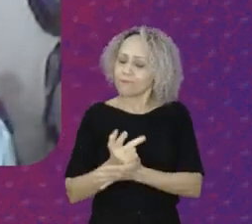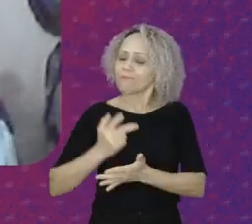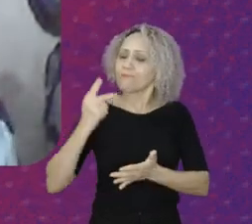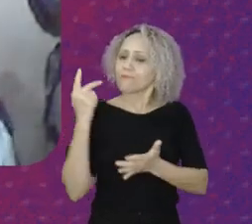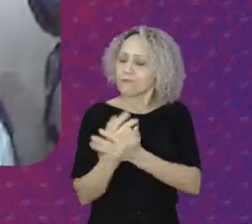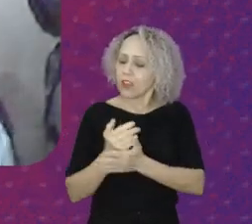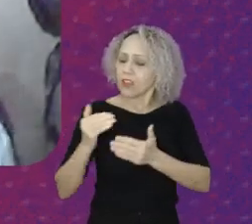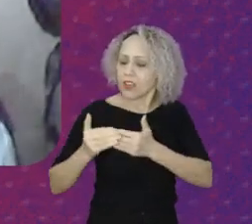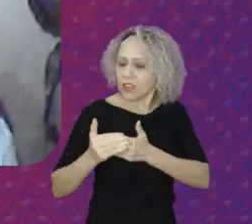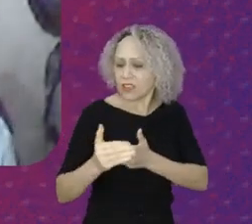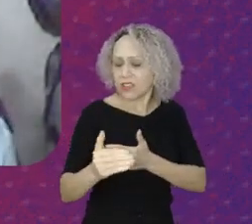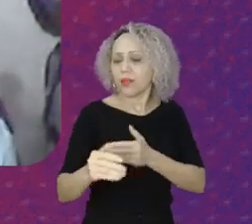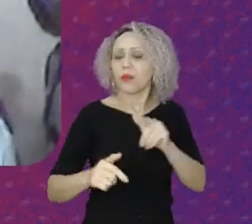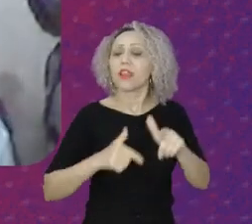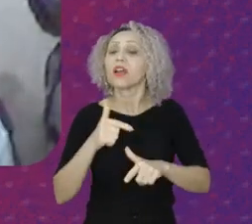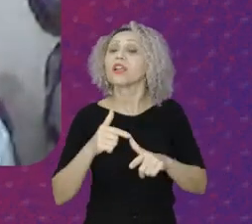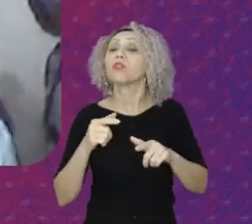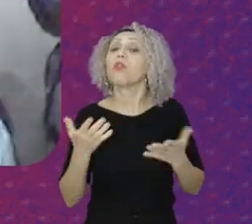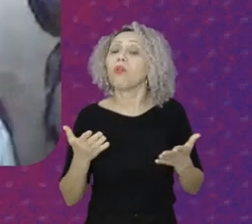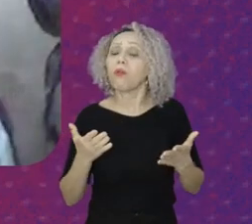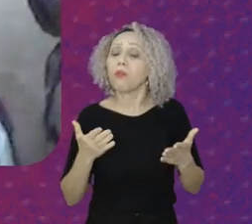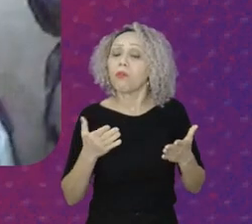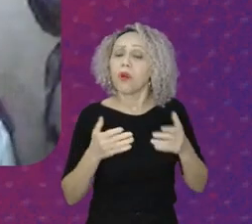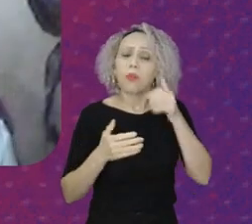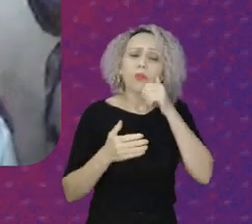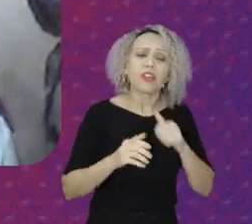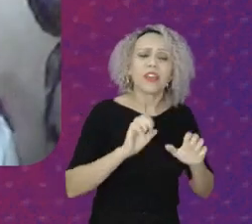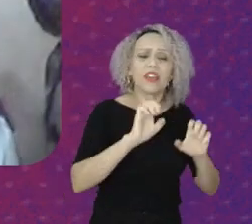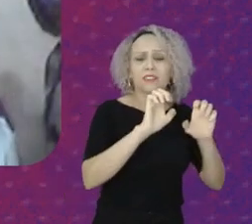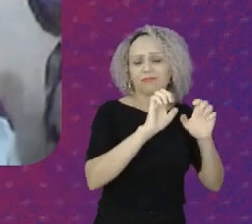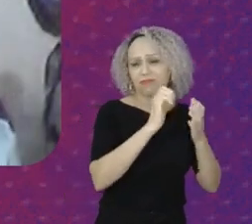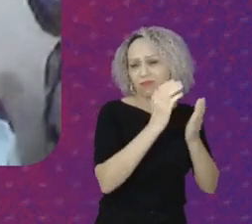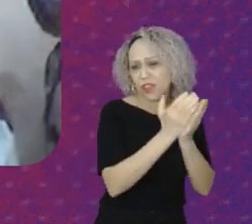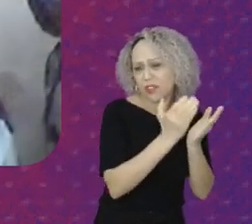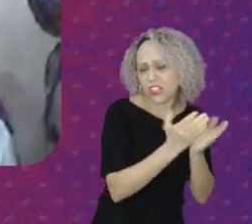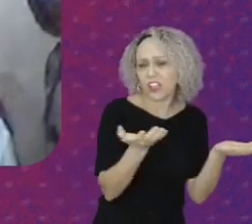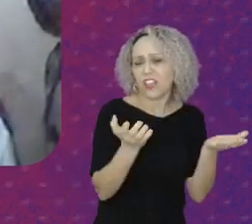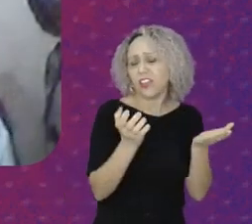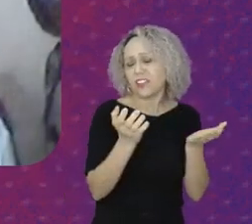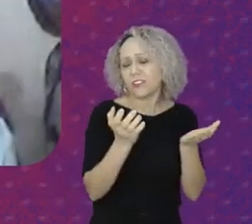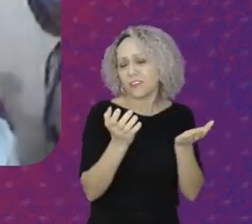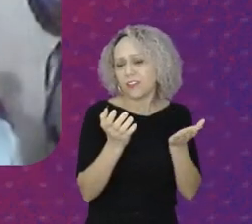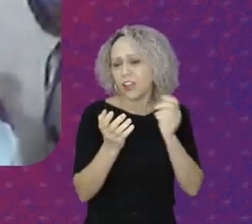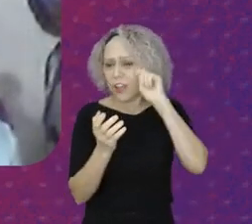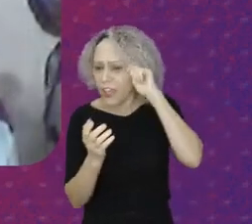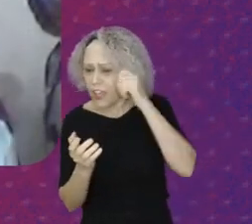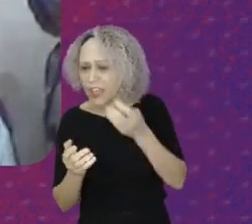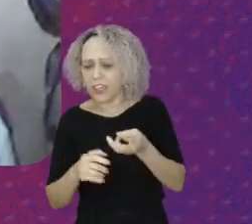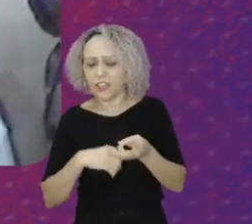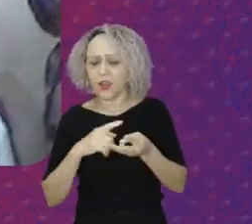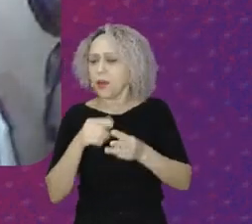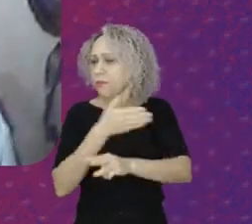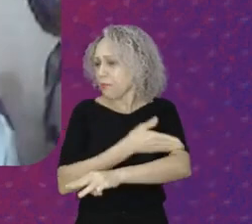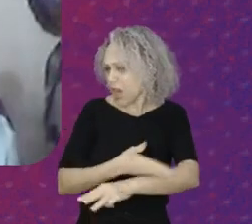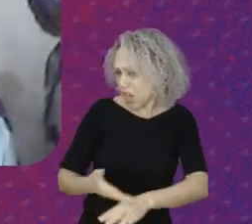mulheres evangélicas, negras ou brancas, donas de casas,